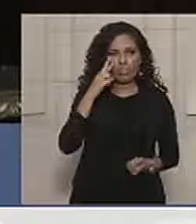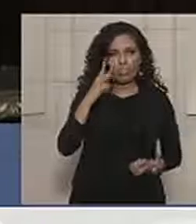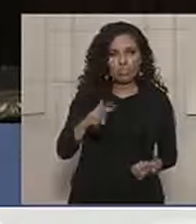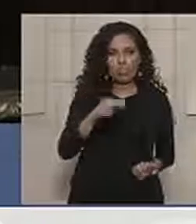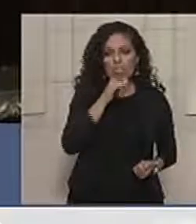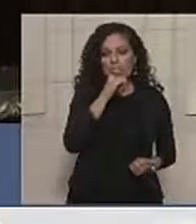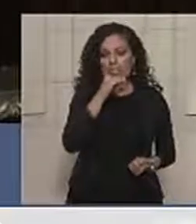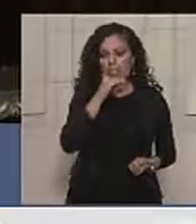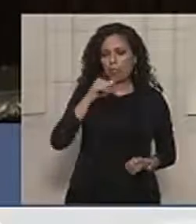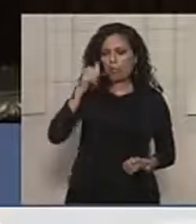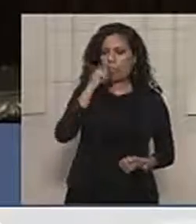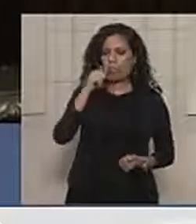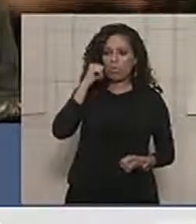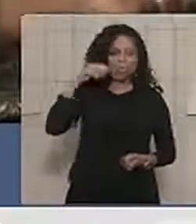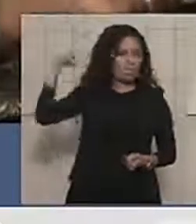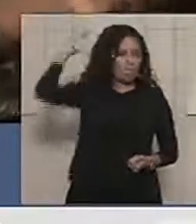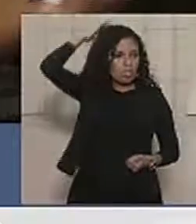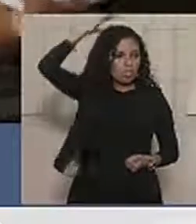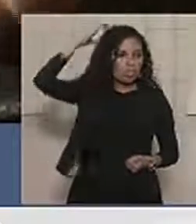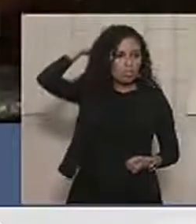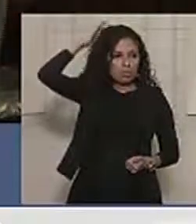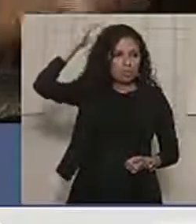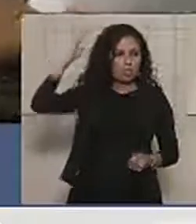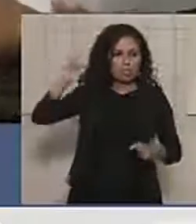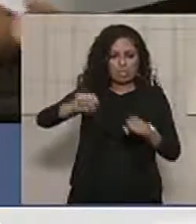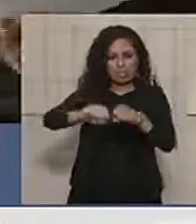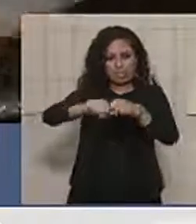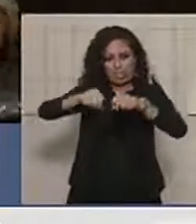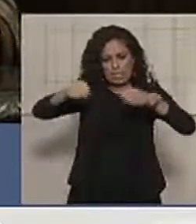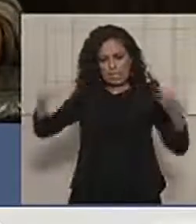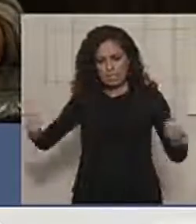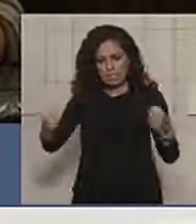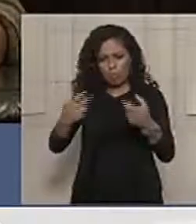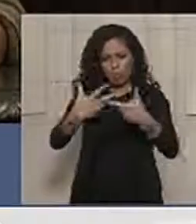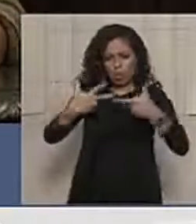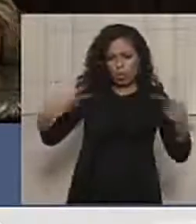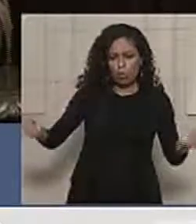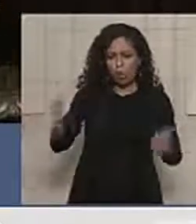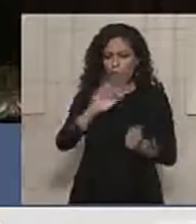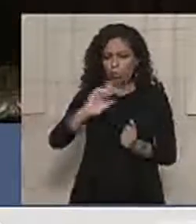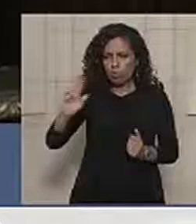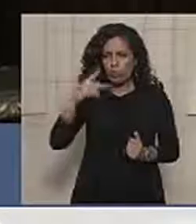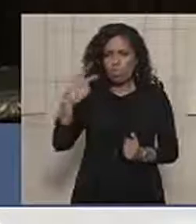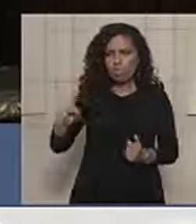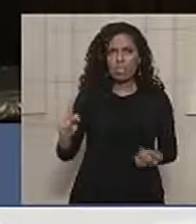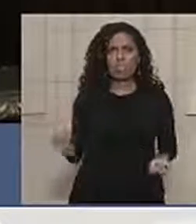no caso de Marielle, que se quebram placas, se emolduram placas,